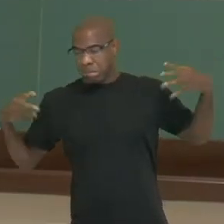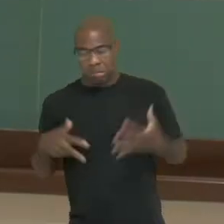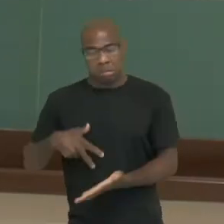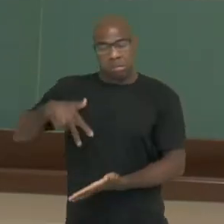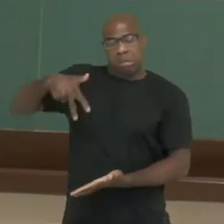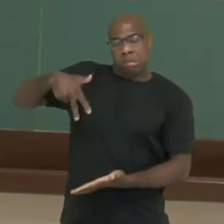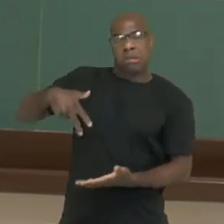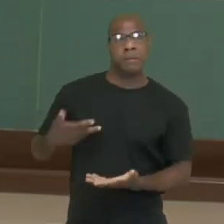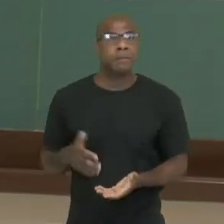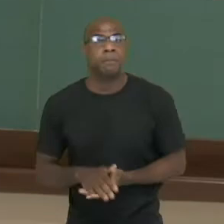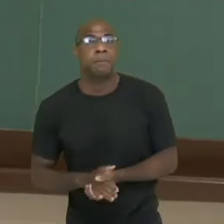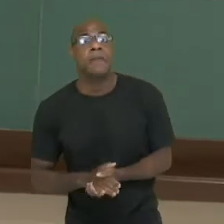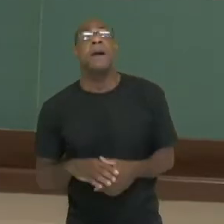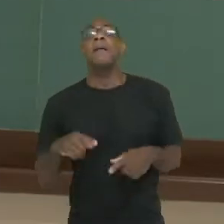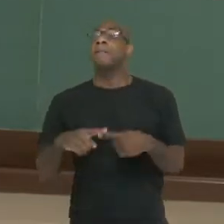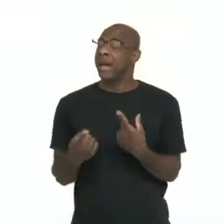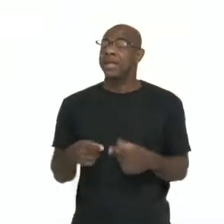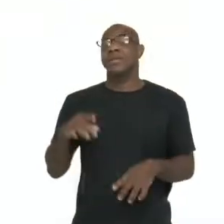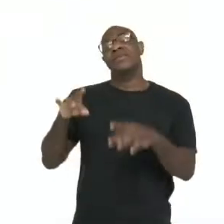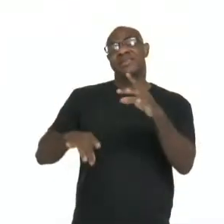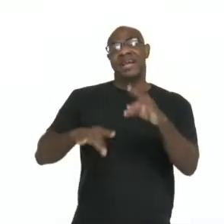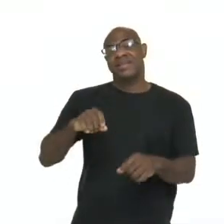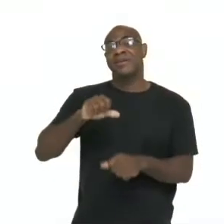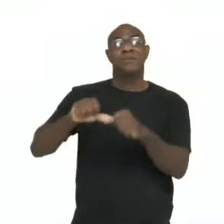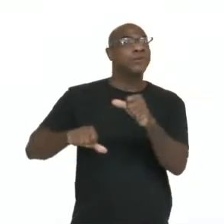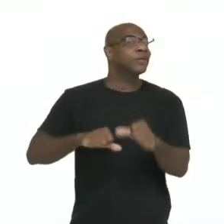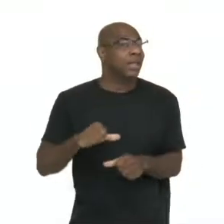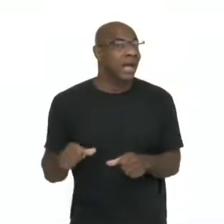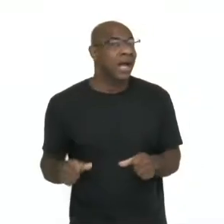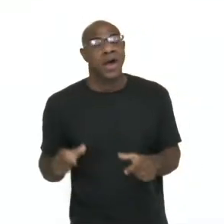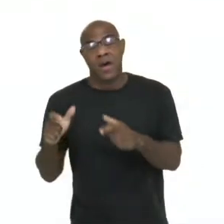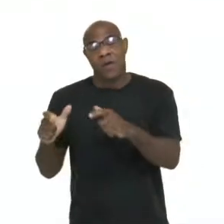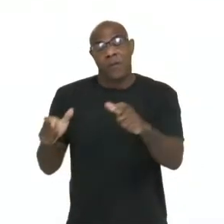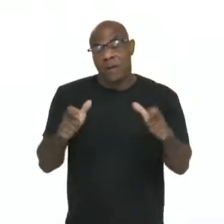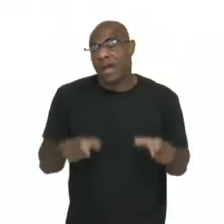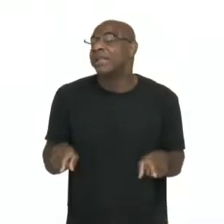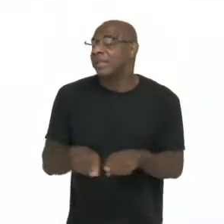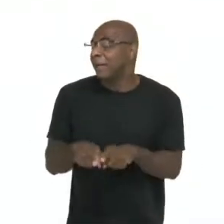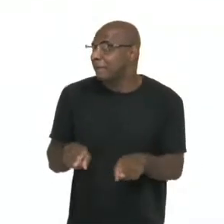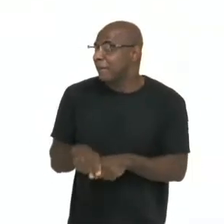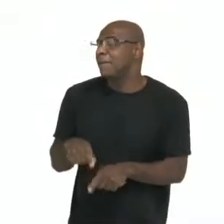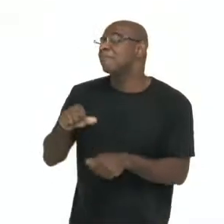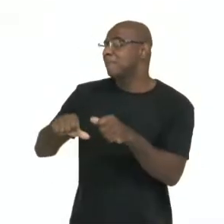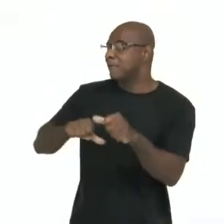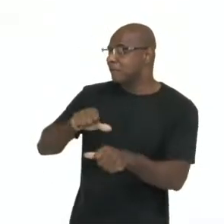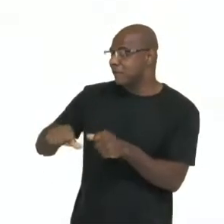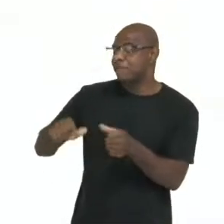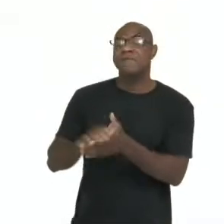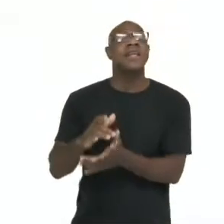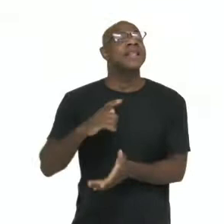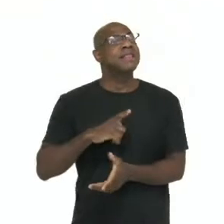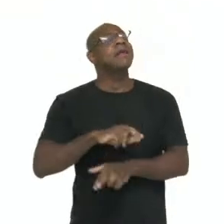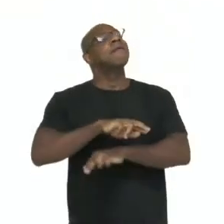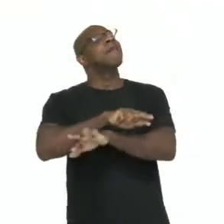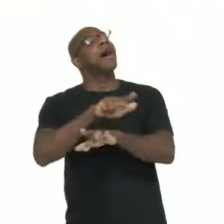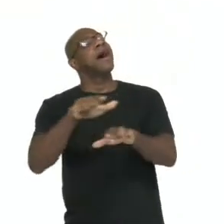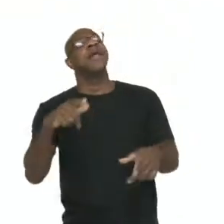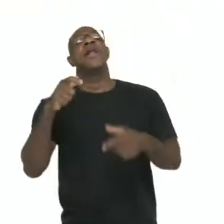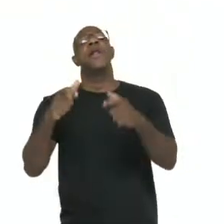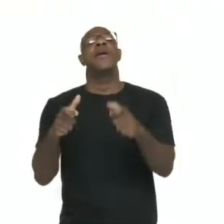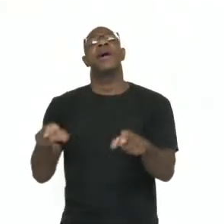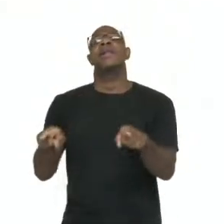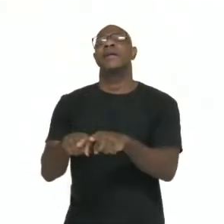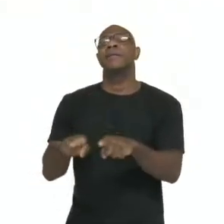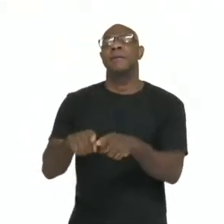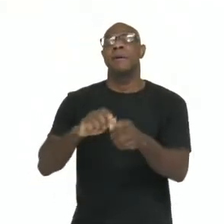Mas o teatro mudou, os espaços cênicos também mudaram, né? Atualmente temos uma variedade de lugares, as apresentações teatrais